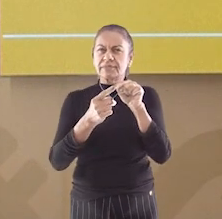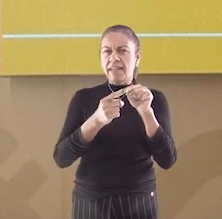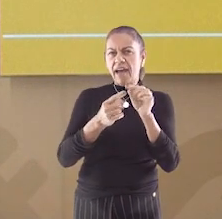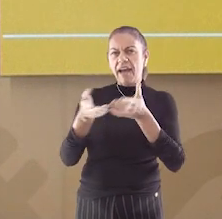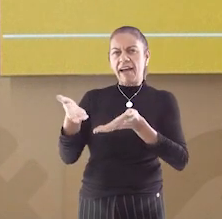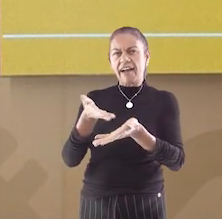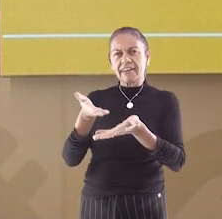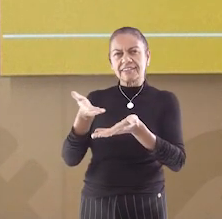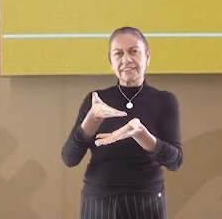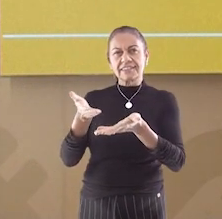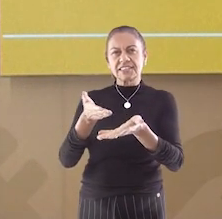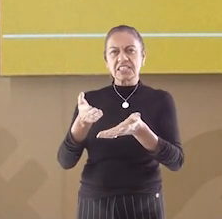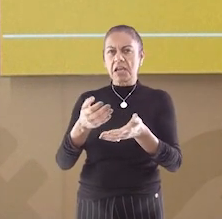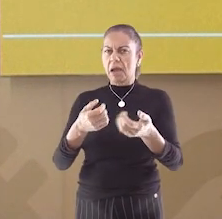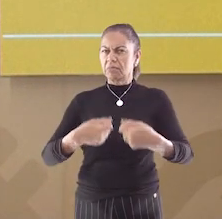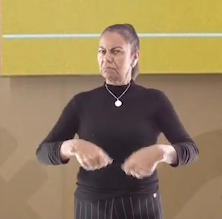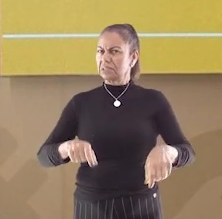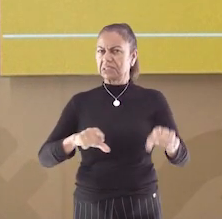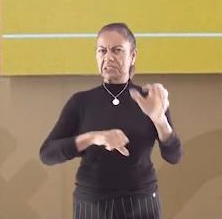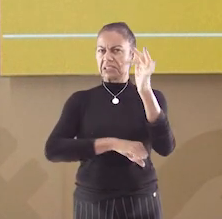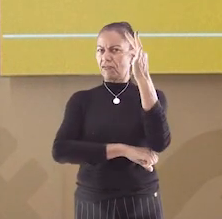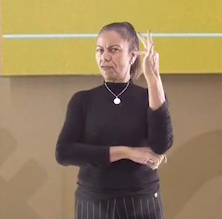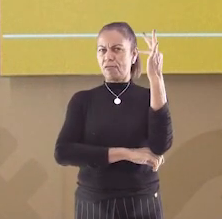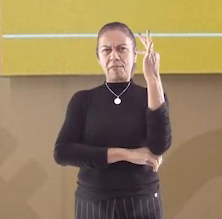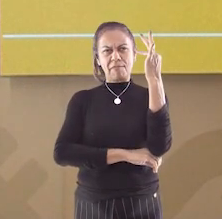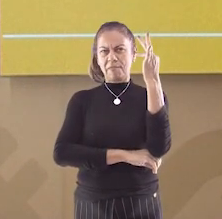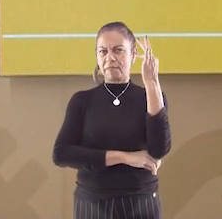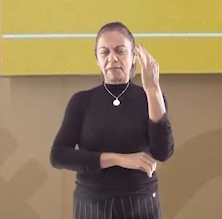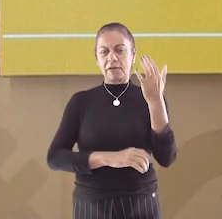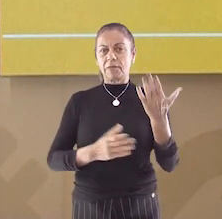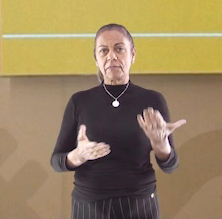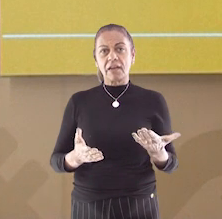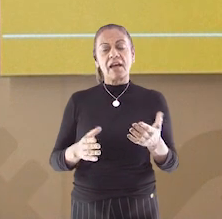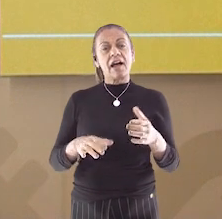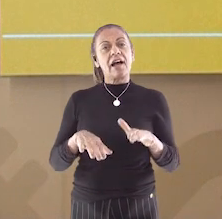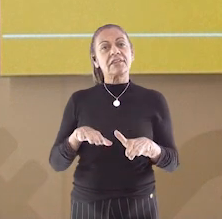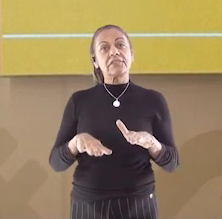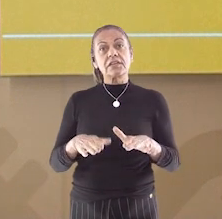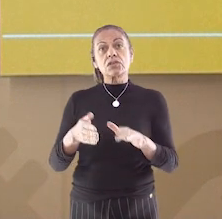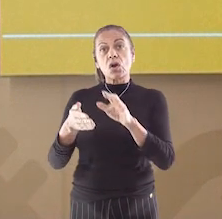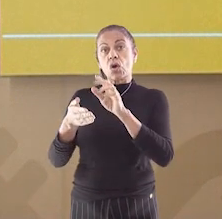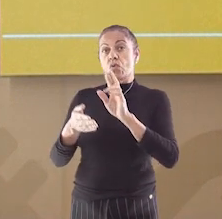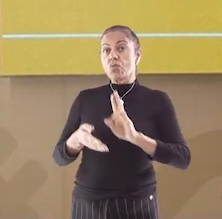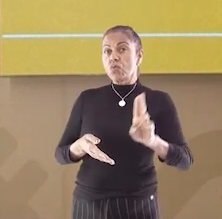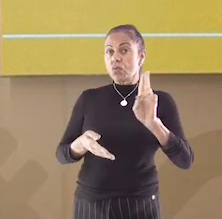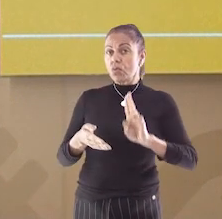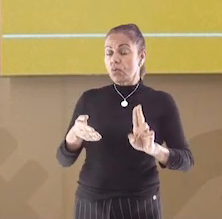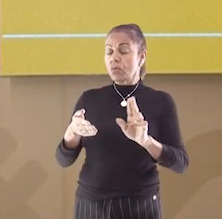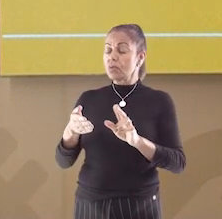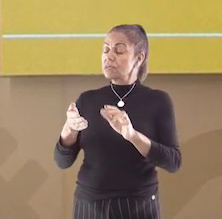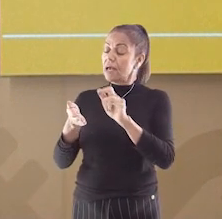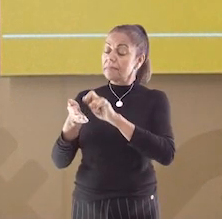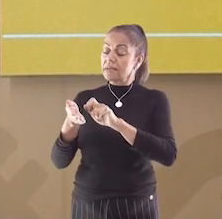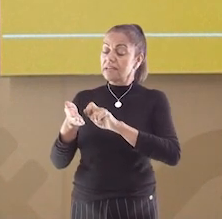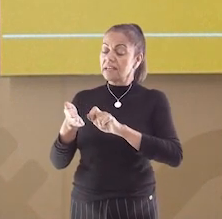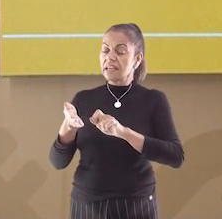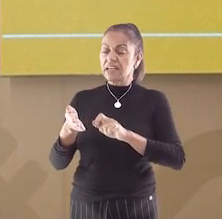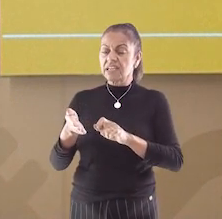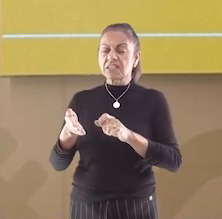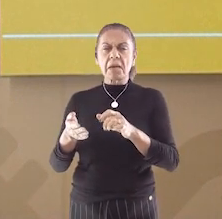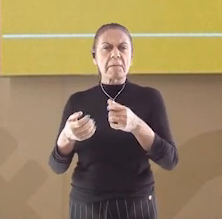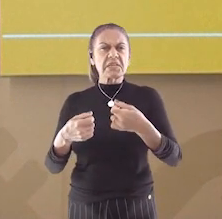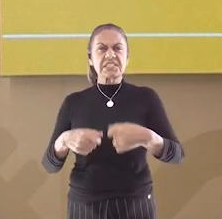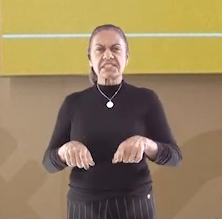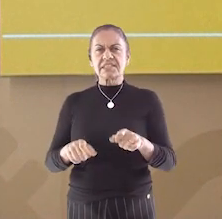muitas formalidades. Mesmo que o remetente e o destinatário não sejam tão próximos, ao utilizarem o bilhete, os dois